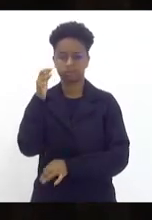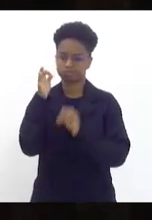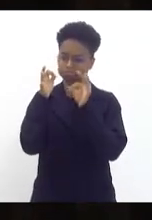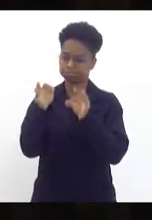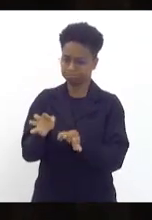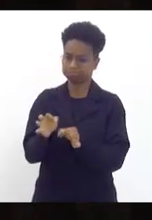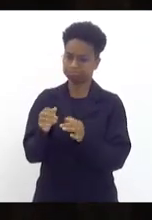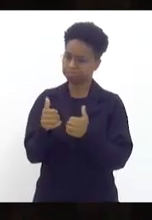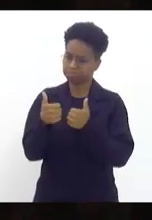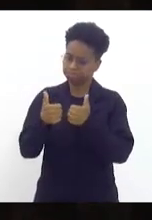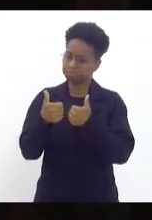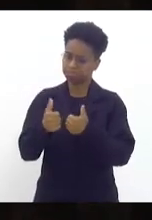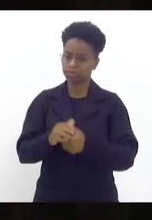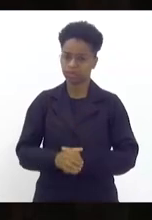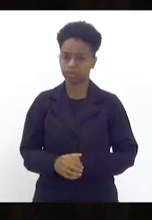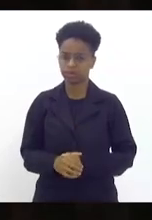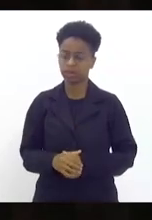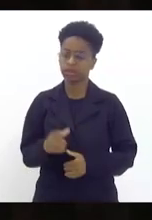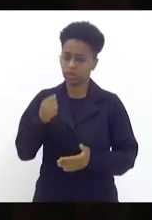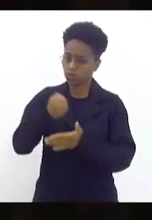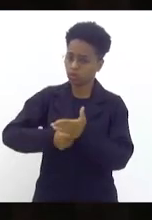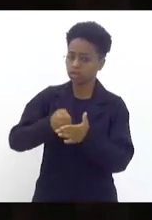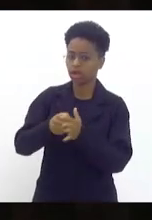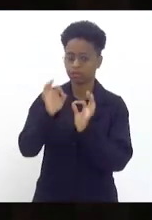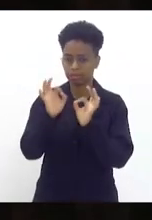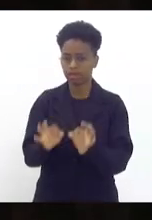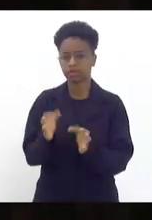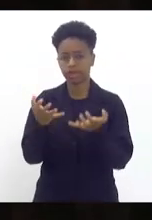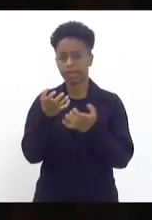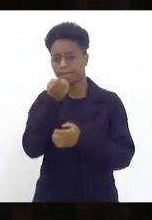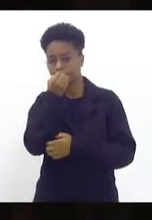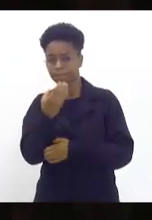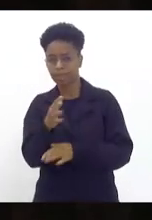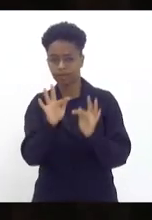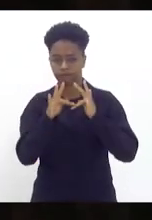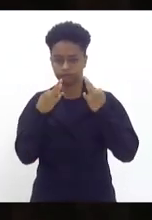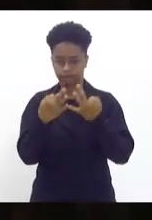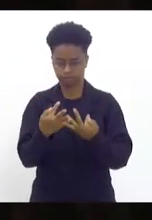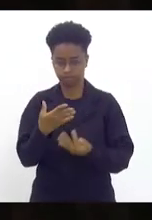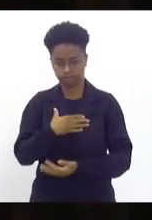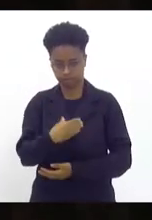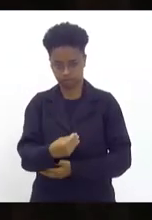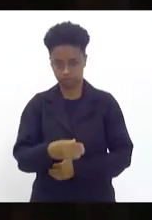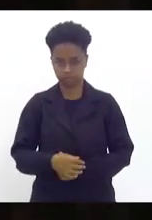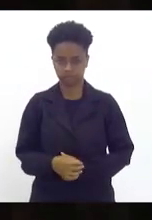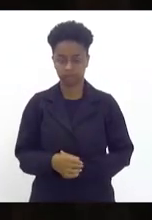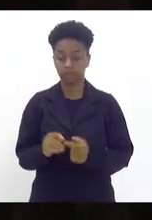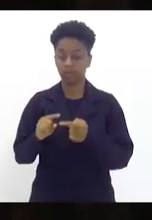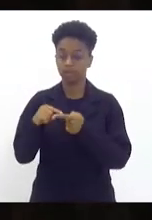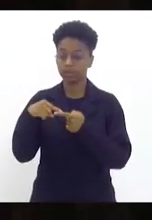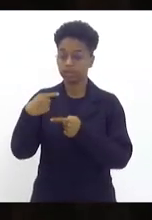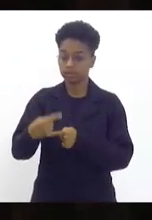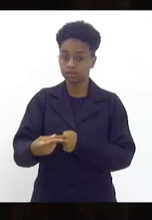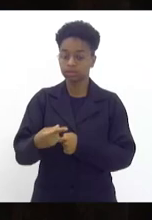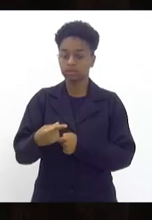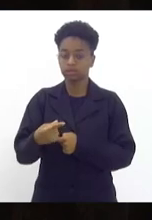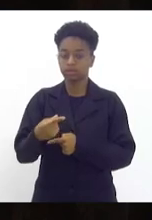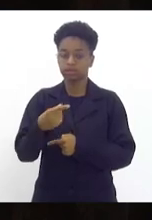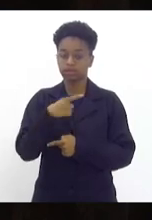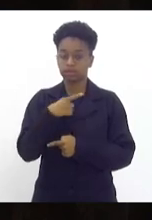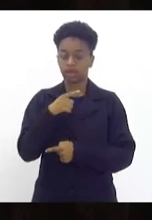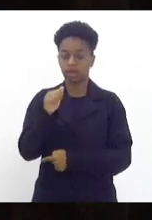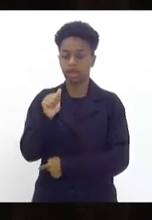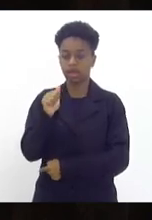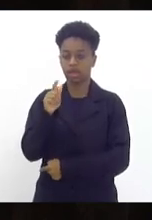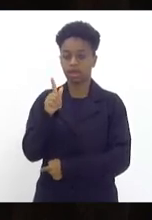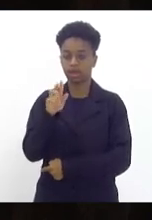assim, superinho, e ali, lutando, né, pelo bem dos seus filhos. Né? Depois estive agora na Agri Show,